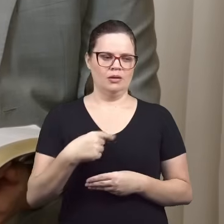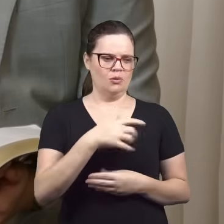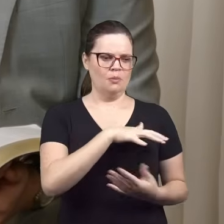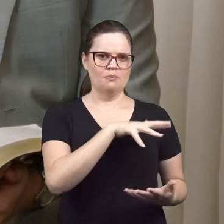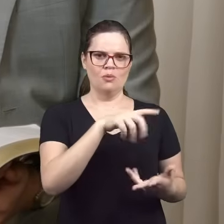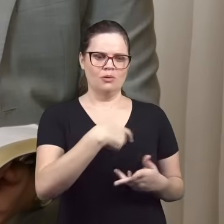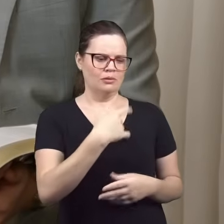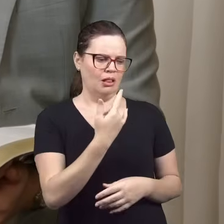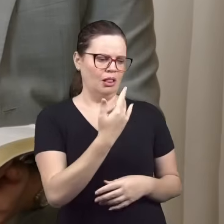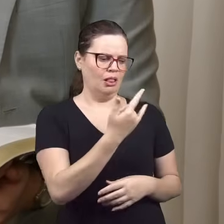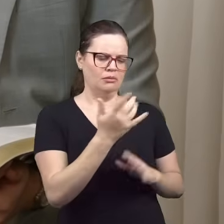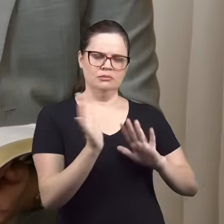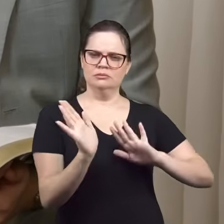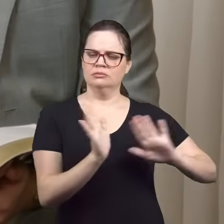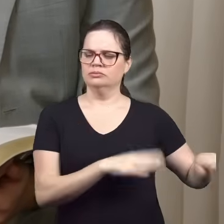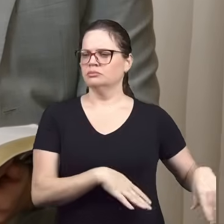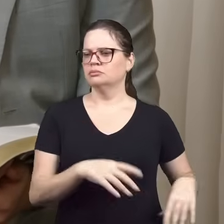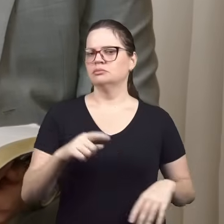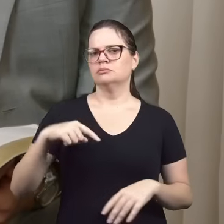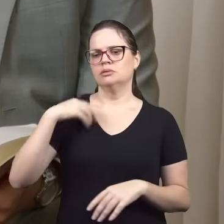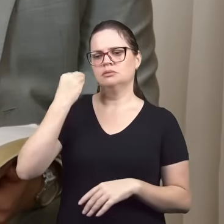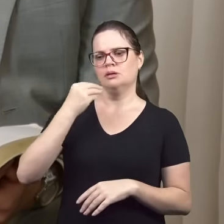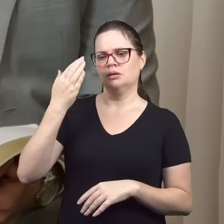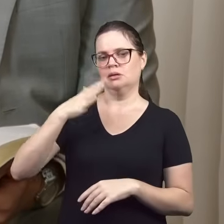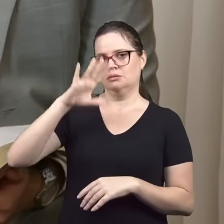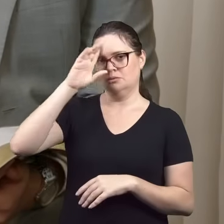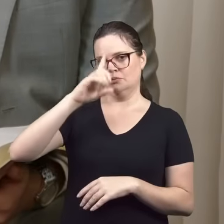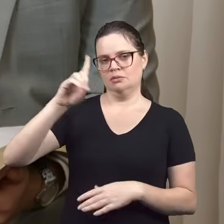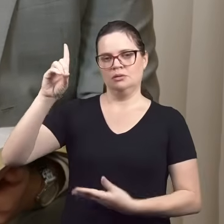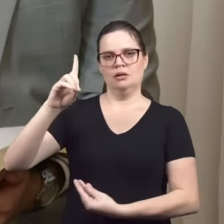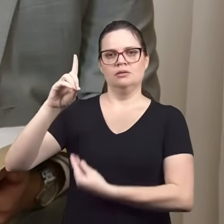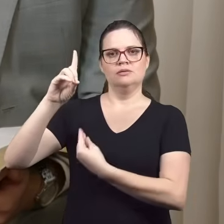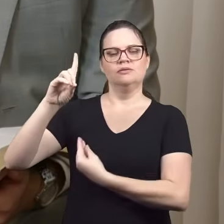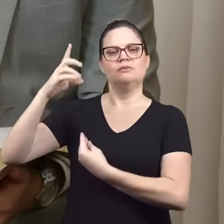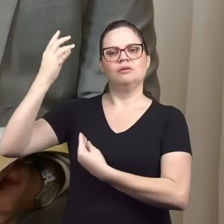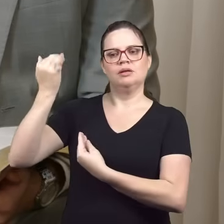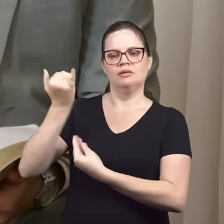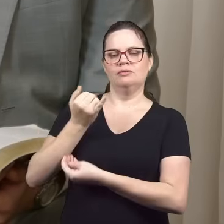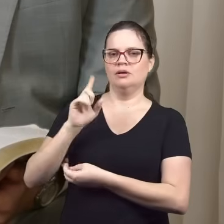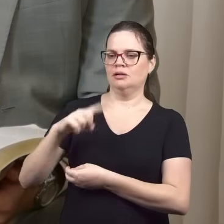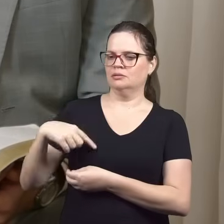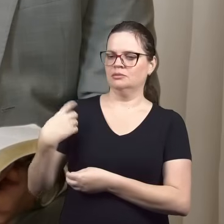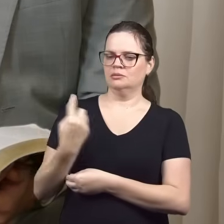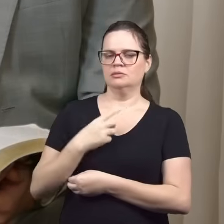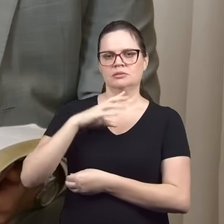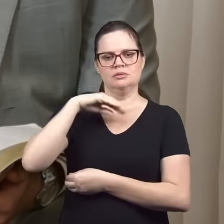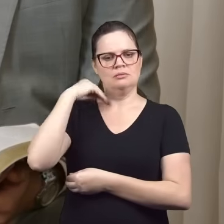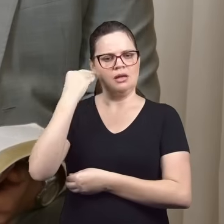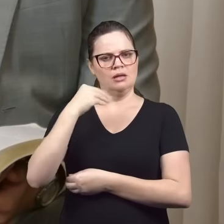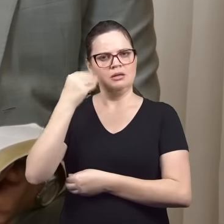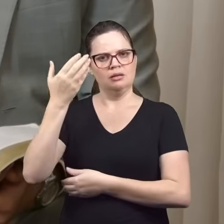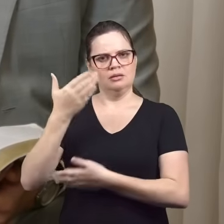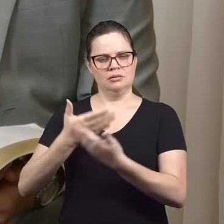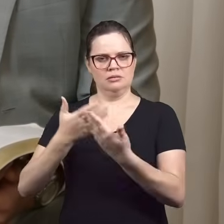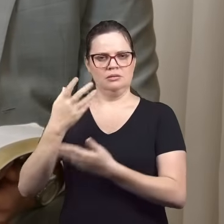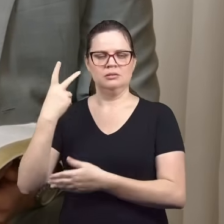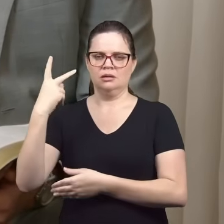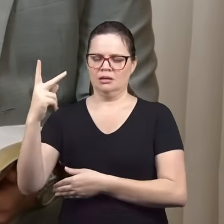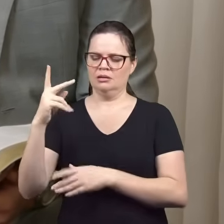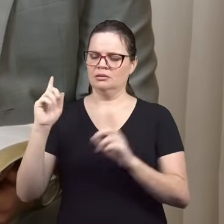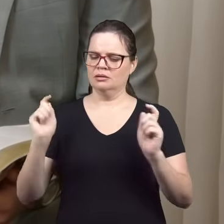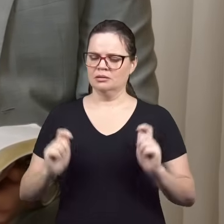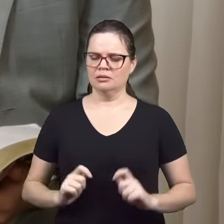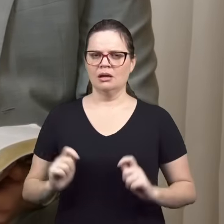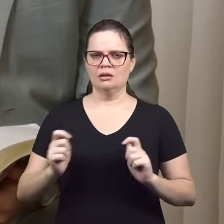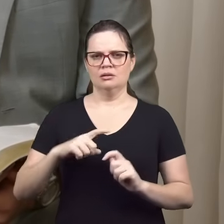nós temos uma experiência com Deus que está vivo, né? Deus que fala à sua igreja, Deus que nós temos experiências com Ele, e nós